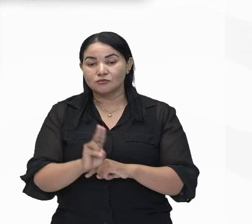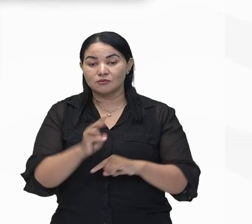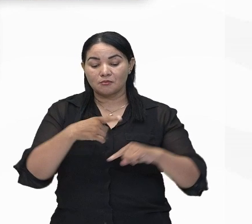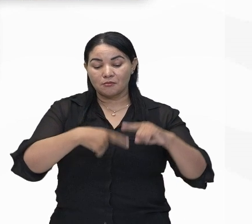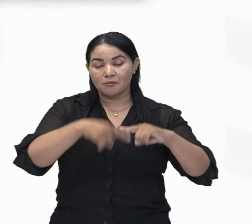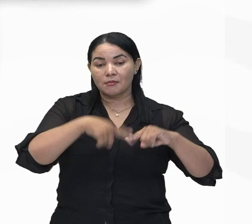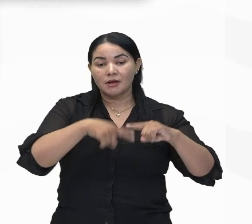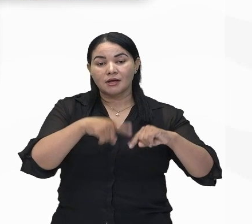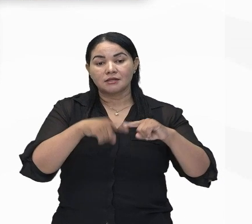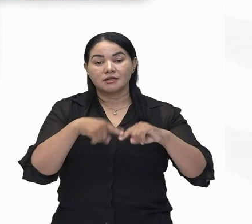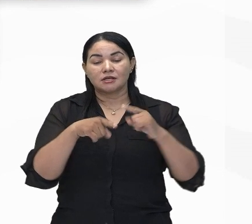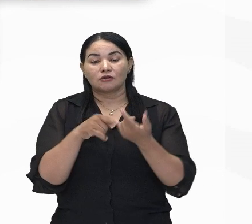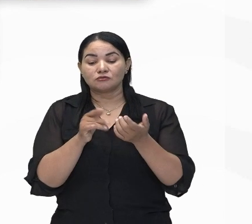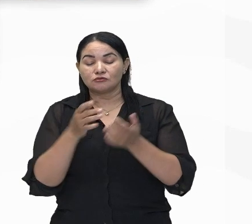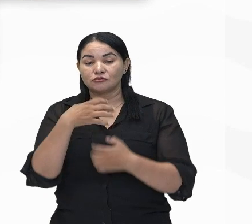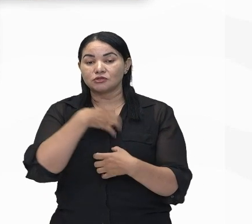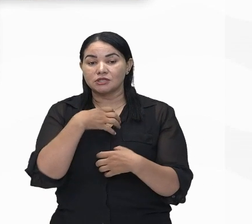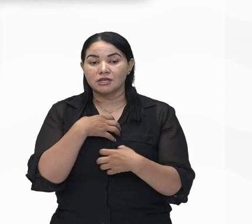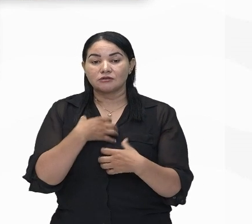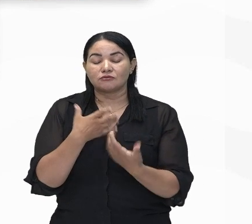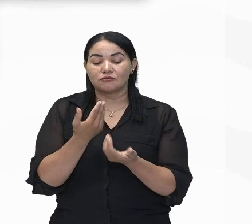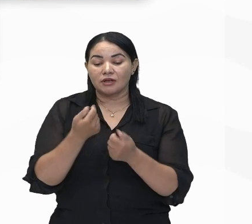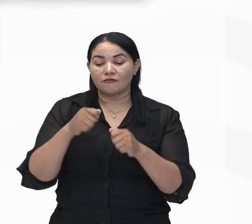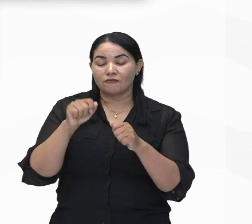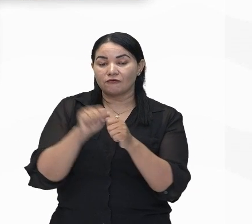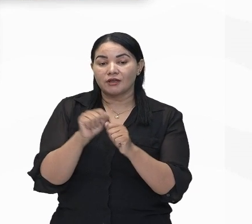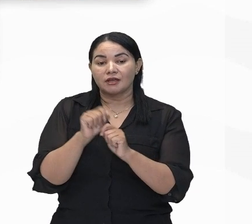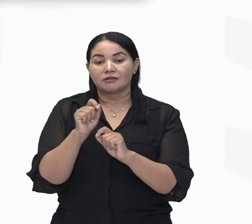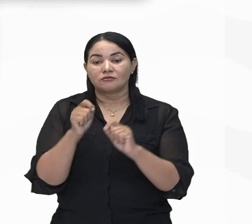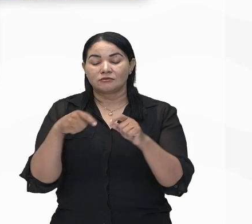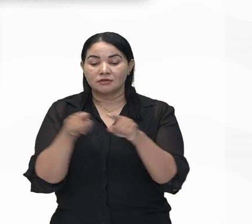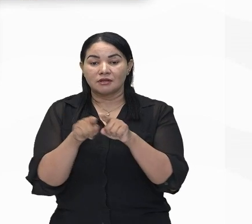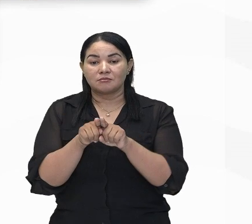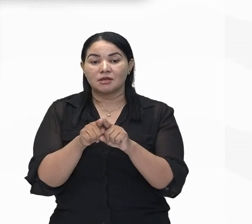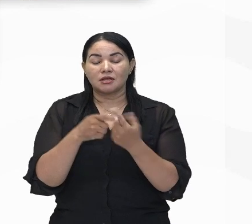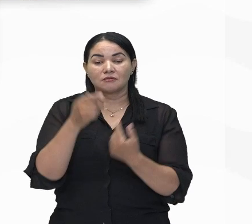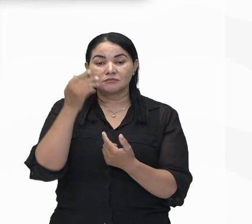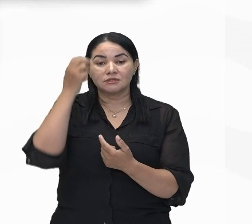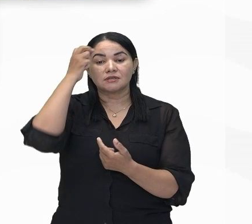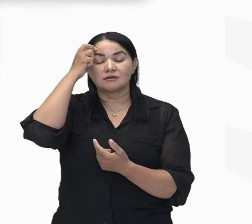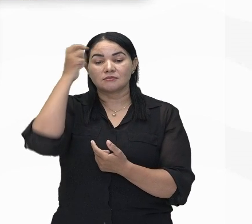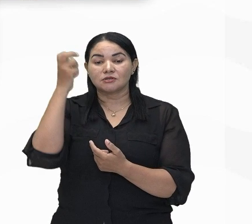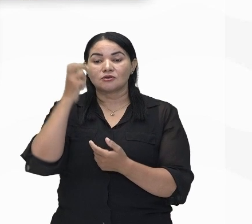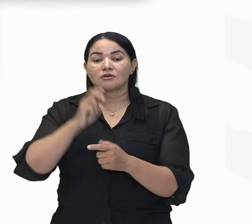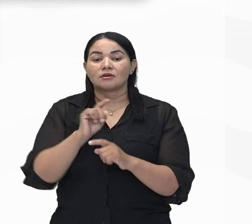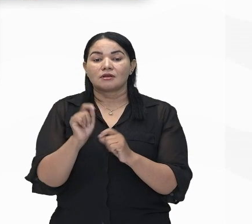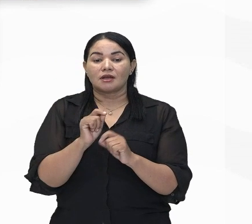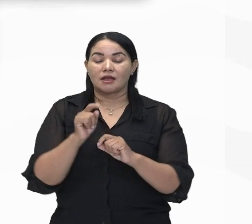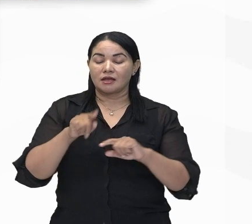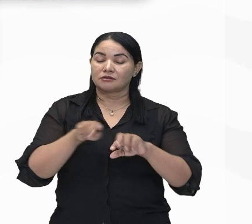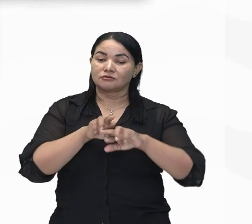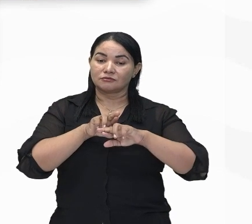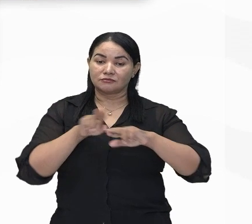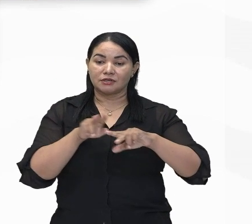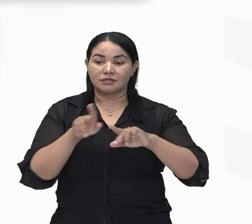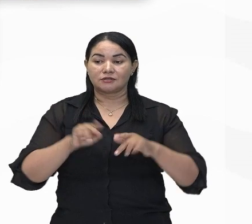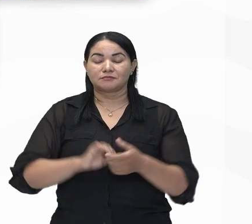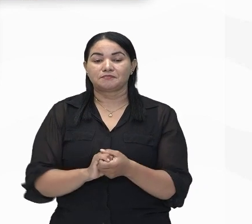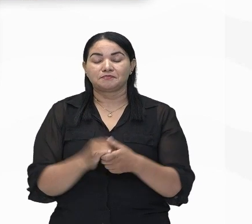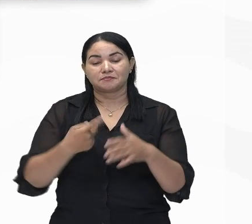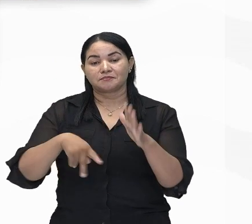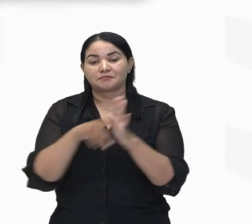maneira que é feita, ele é um saber, né, imaterial. Né, imaterial. Então, faz